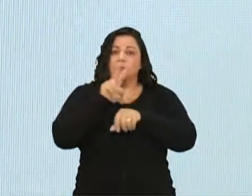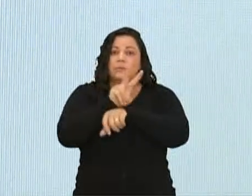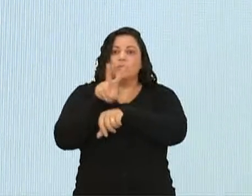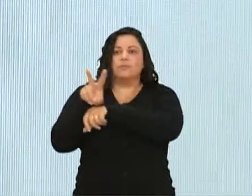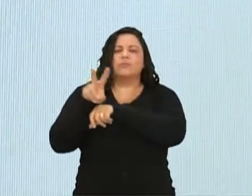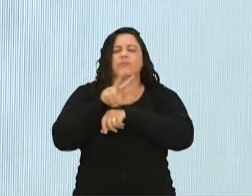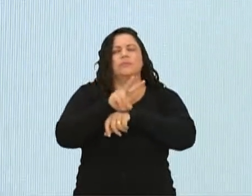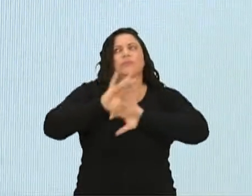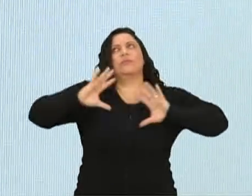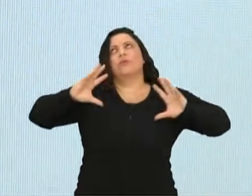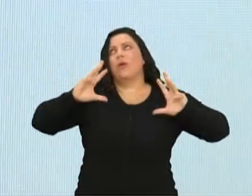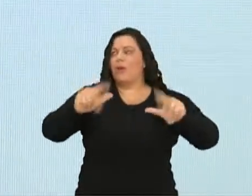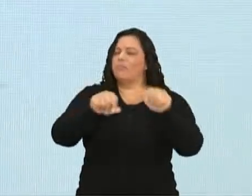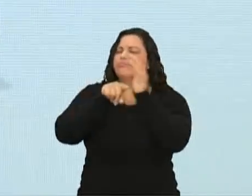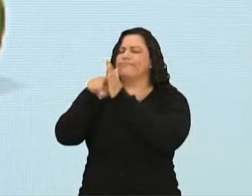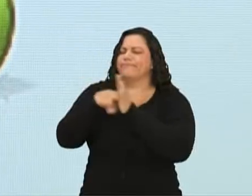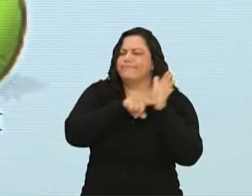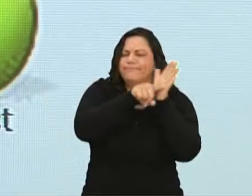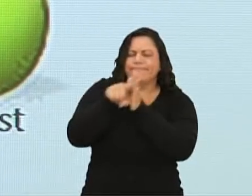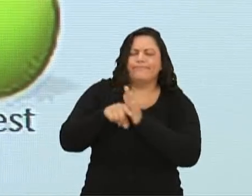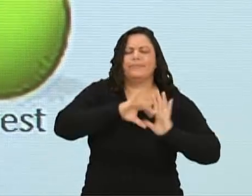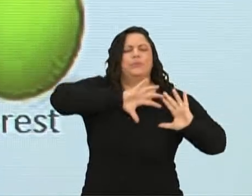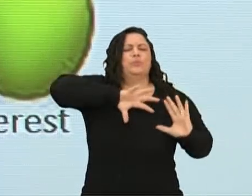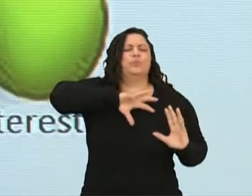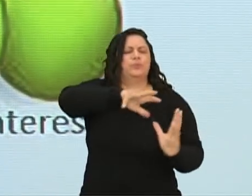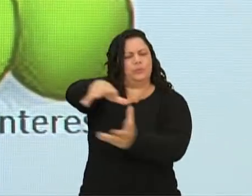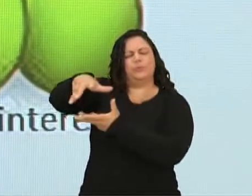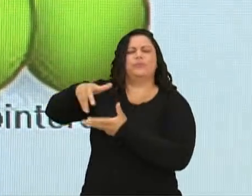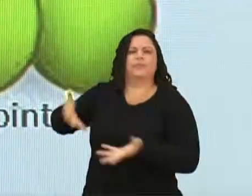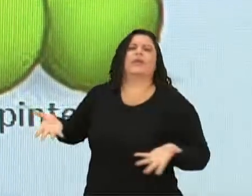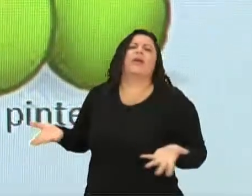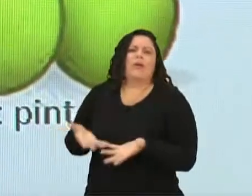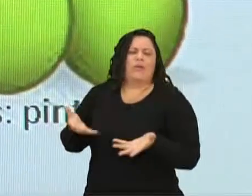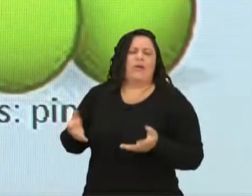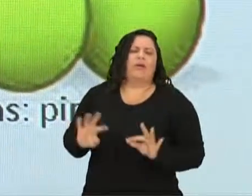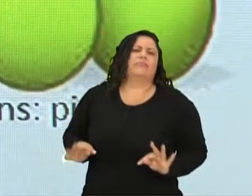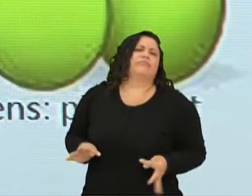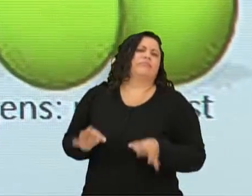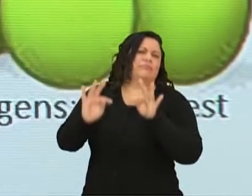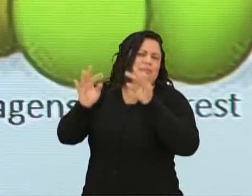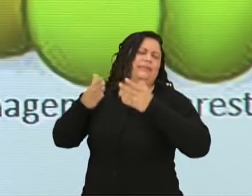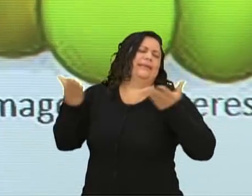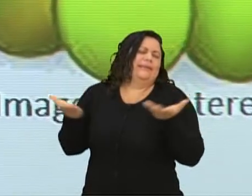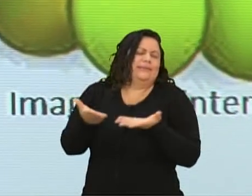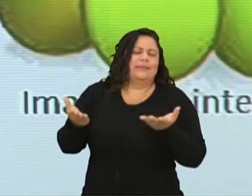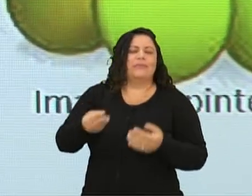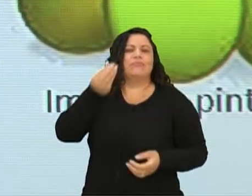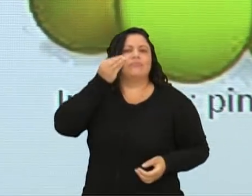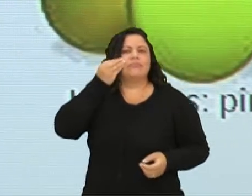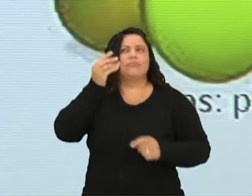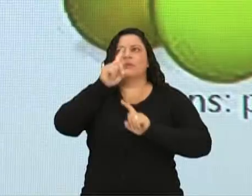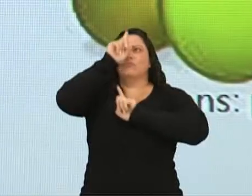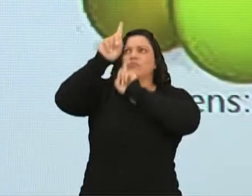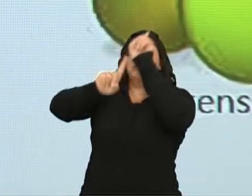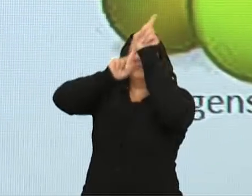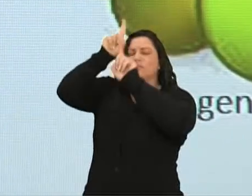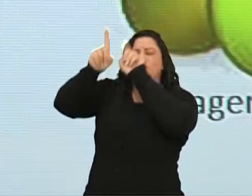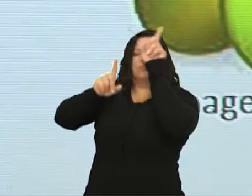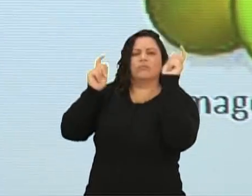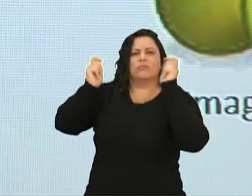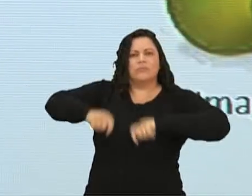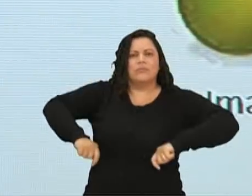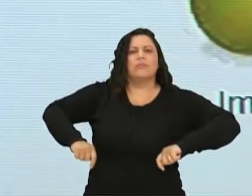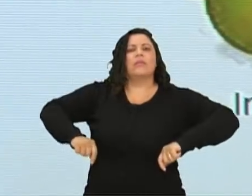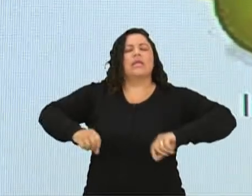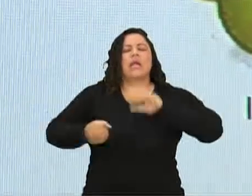mundo agora, os cientistas do mundo inteiro estão tentando desenvolver com a vacina é justamente criar um anticorpo,